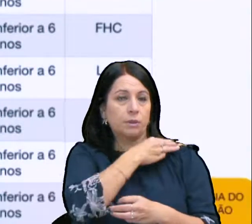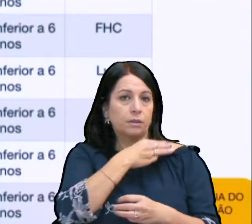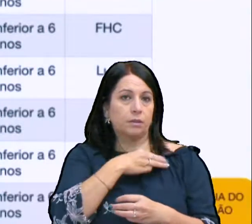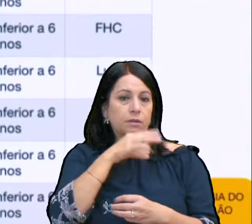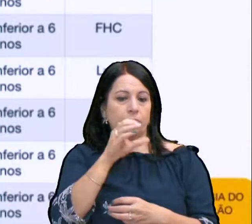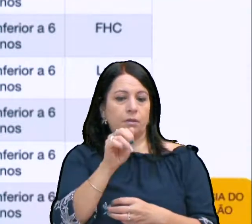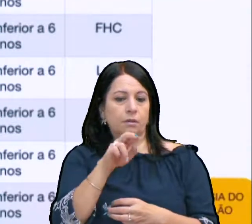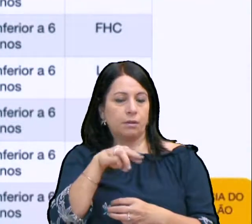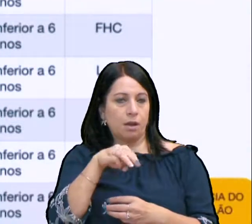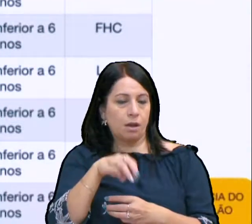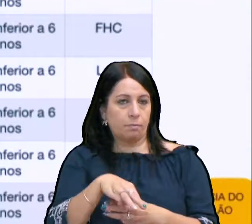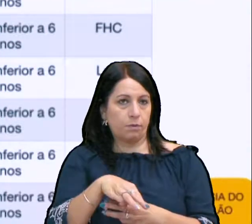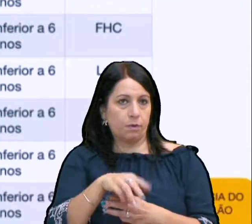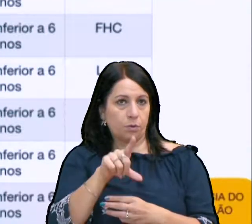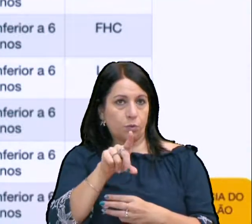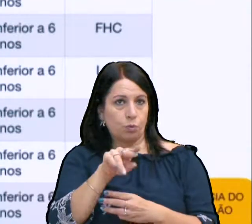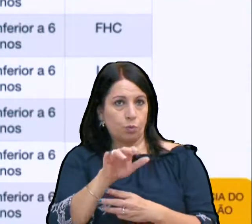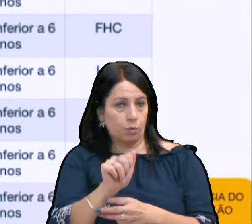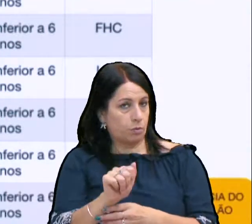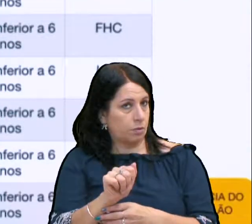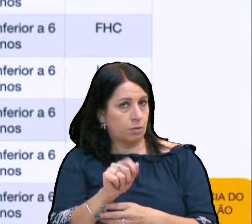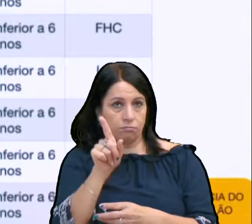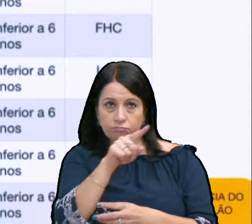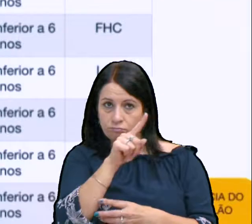teve a lucidez de vetar.